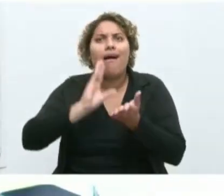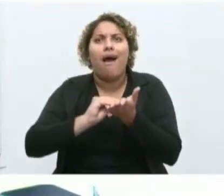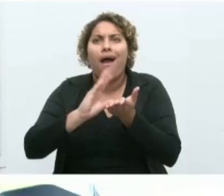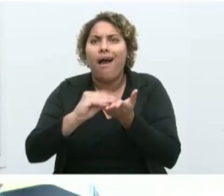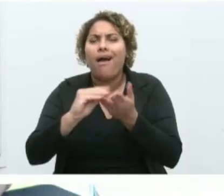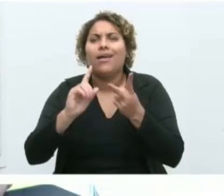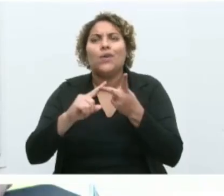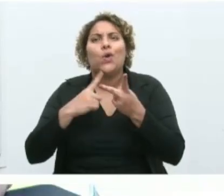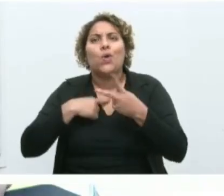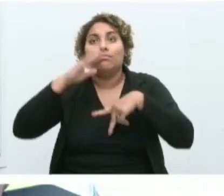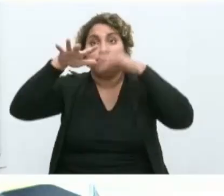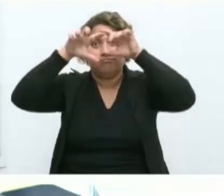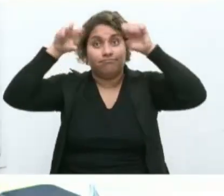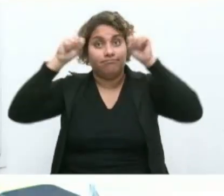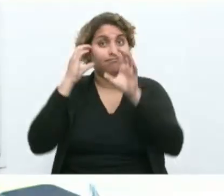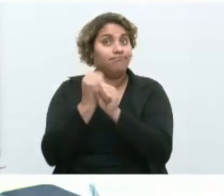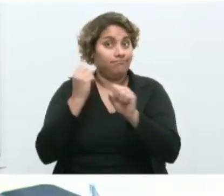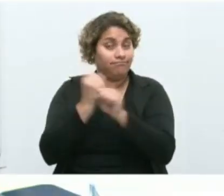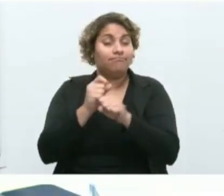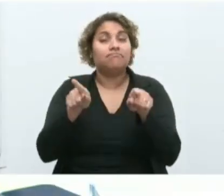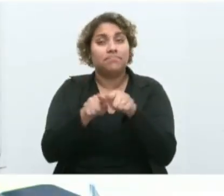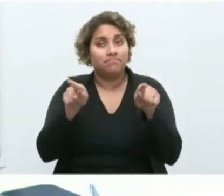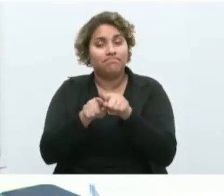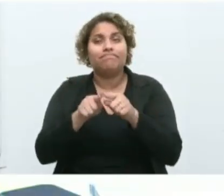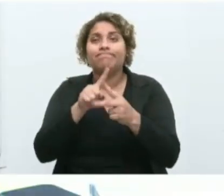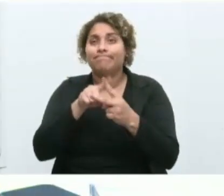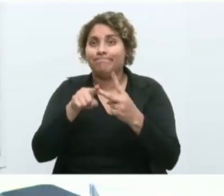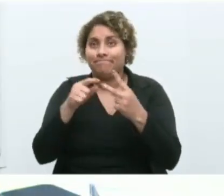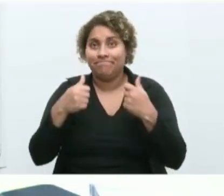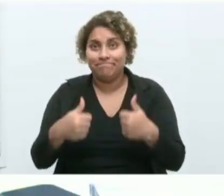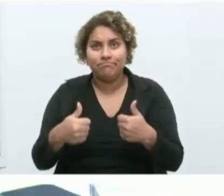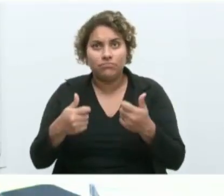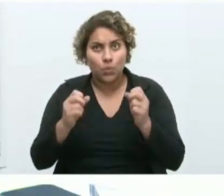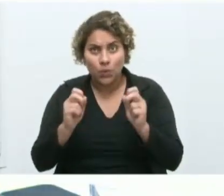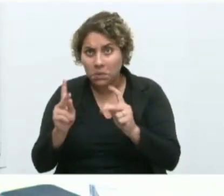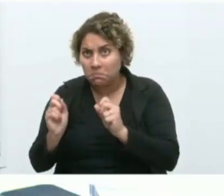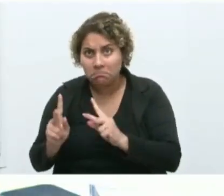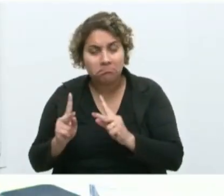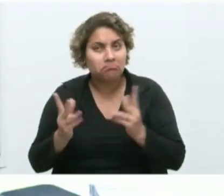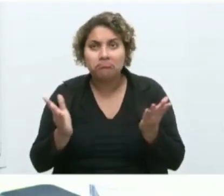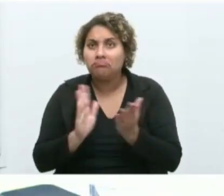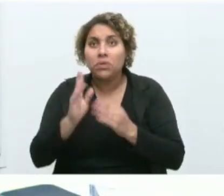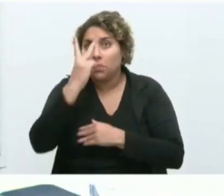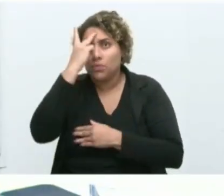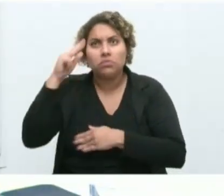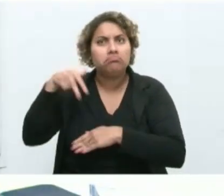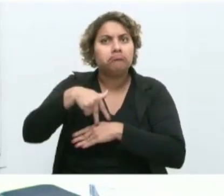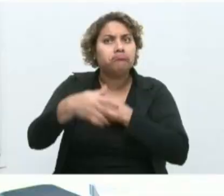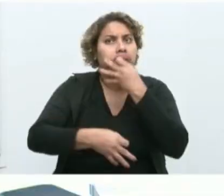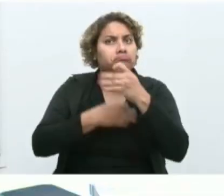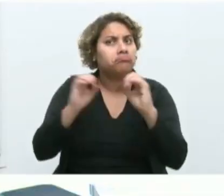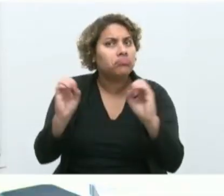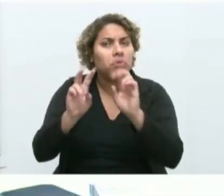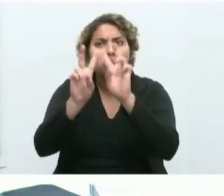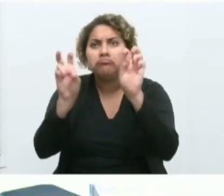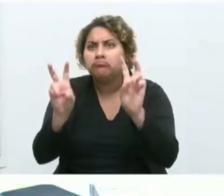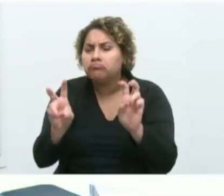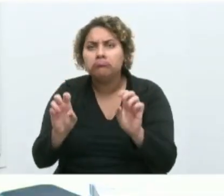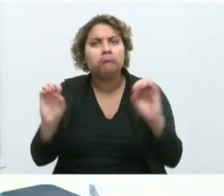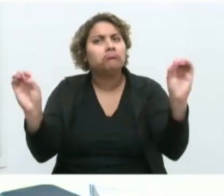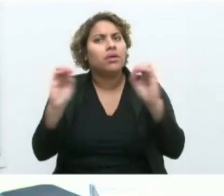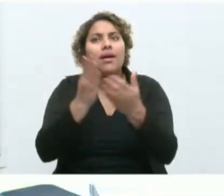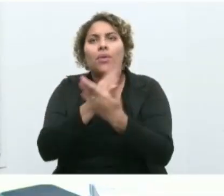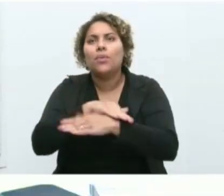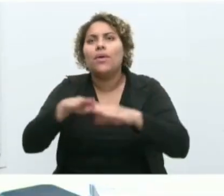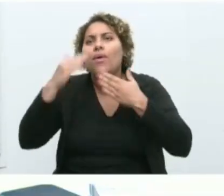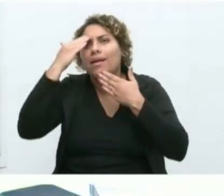de Contas também, tá? Então, sendo assim, não havendo mais nada a ser tratado, agradeço a presença